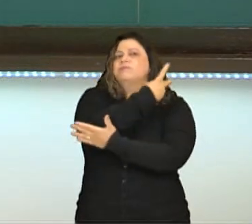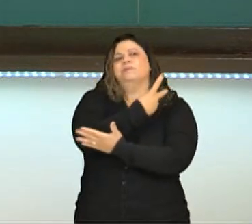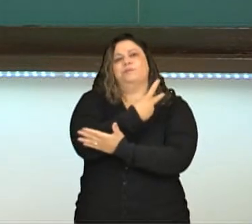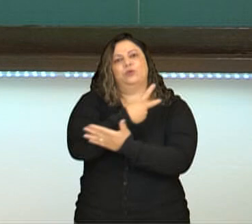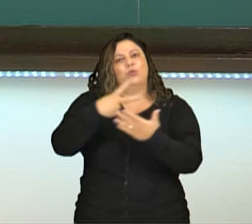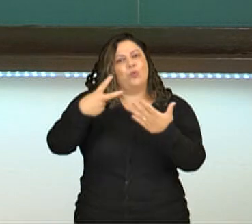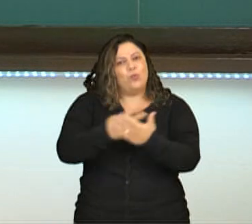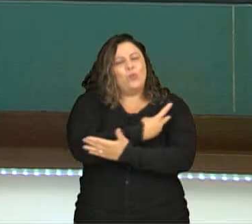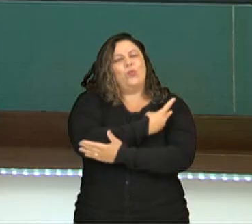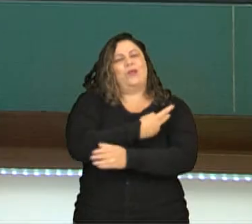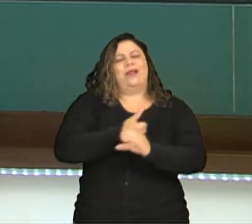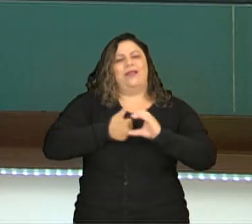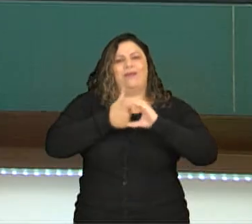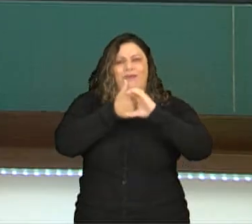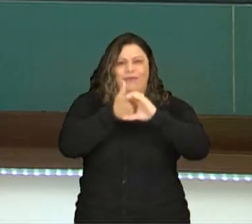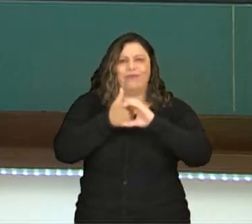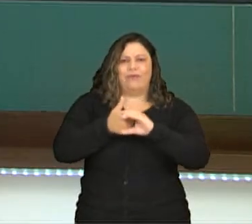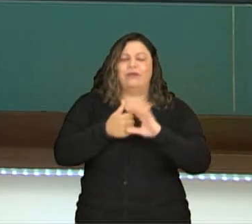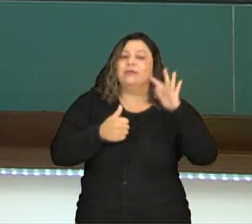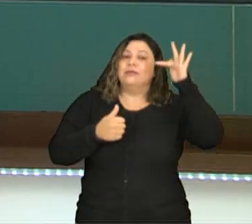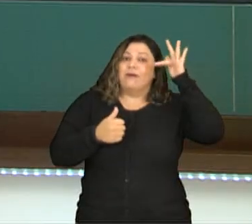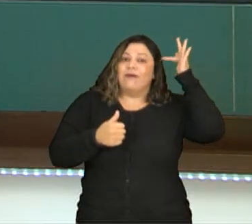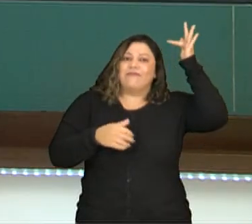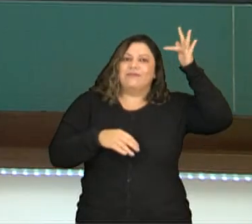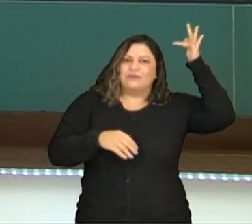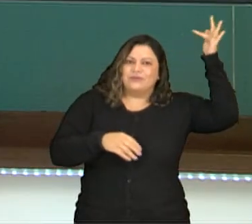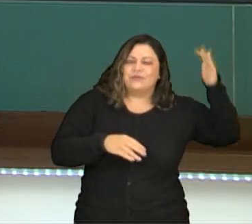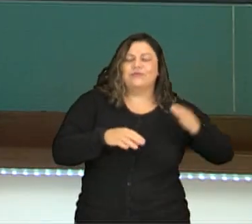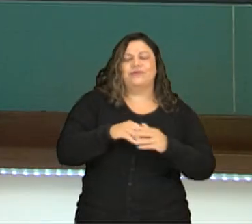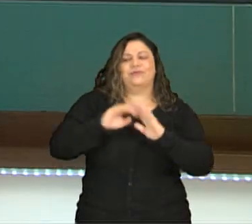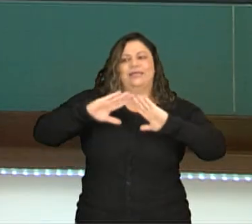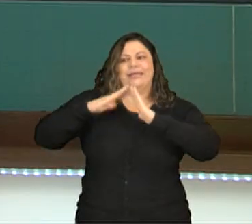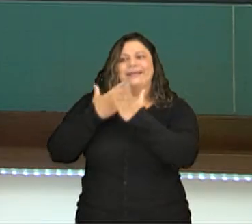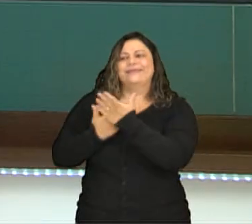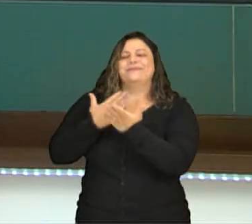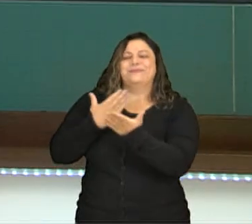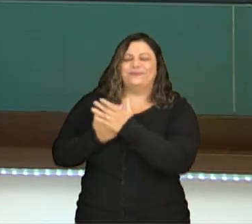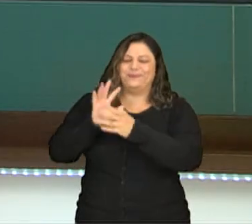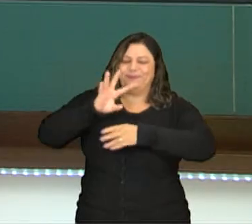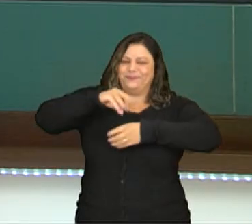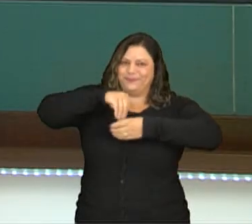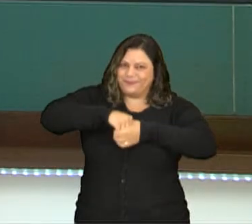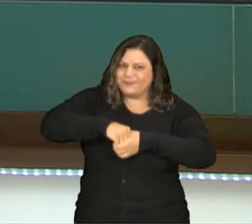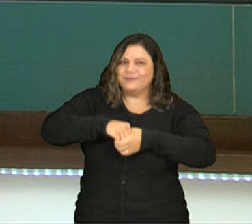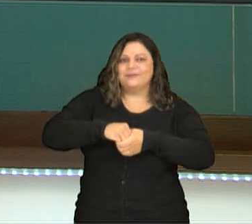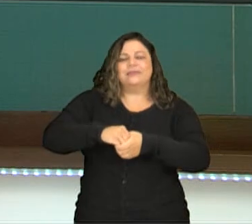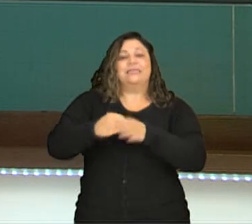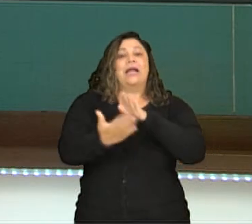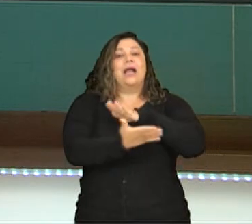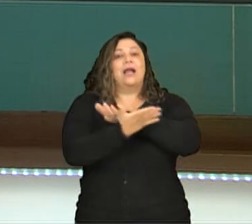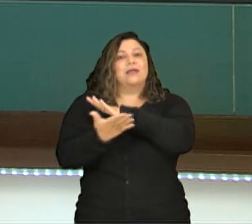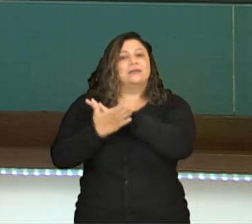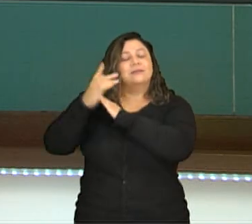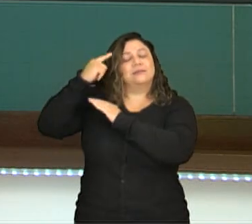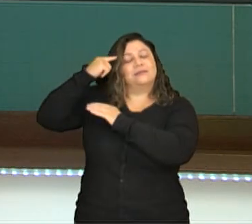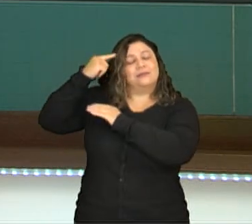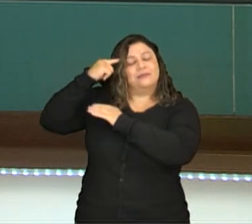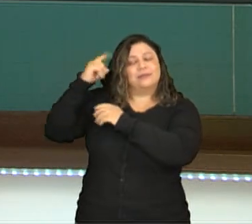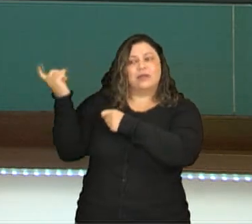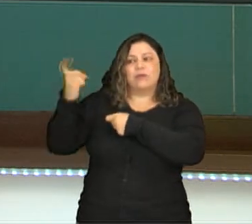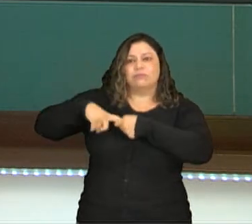cristianismo. Então, a filosofia escolástica vai auxiliar esses pensadores que também estão ali vinculados